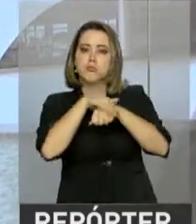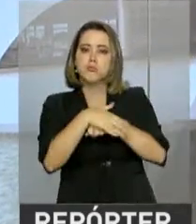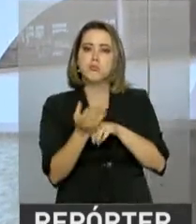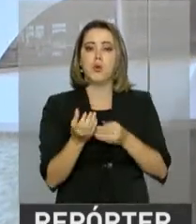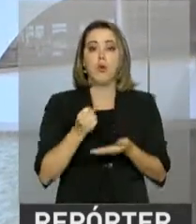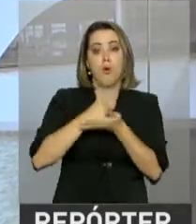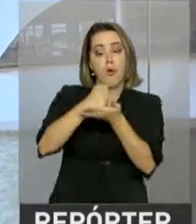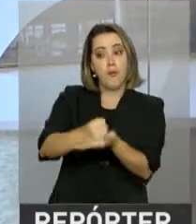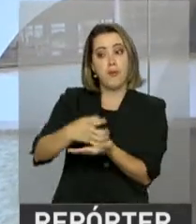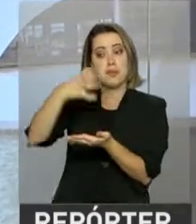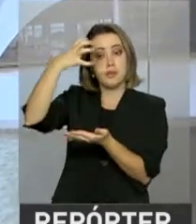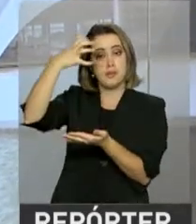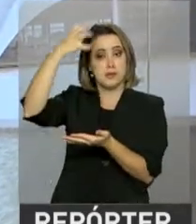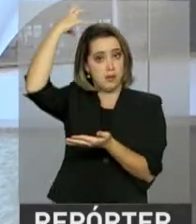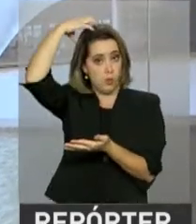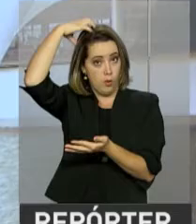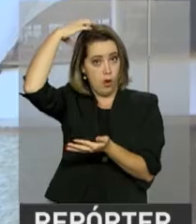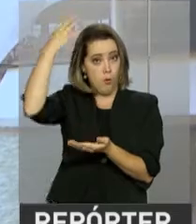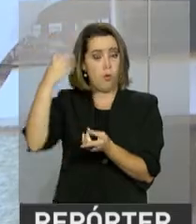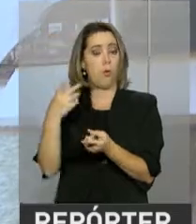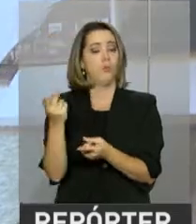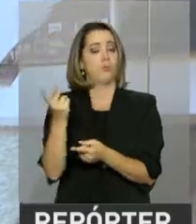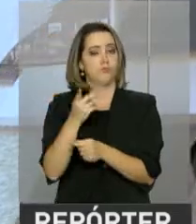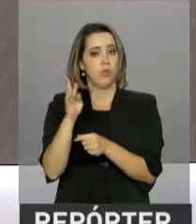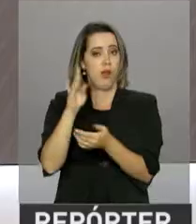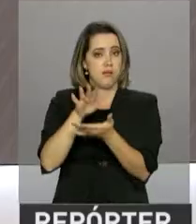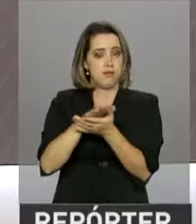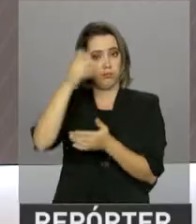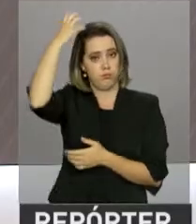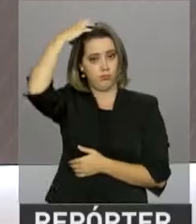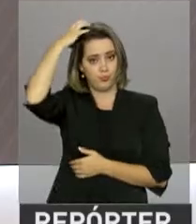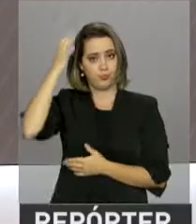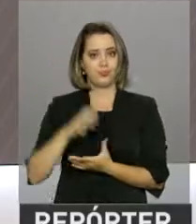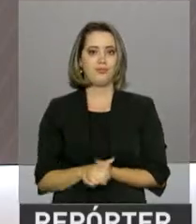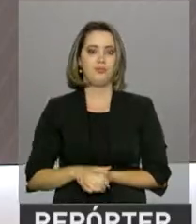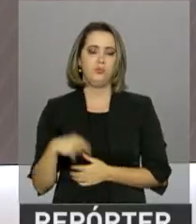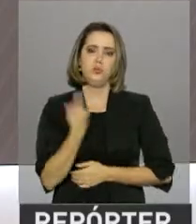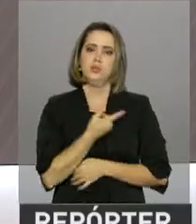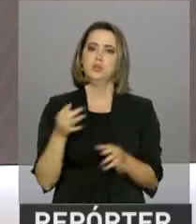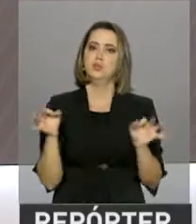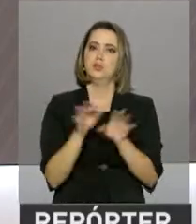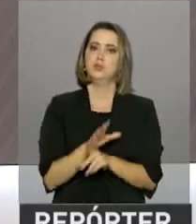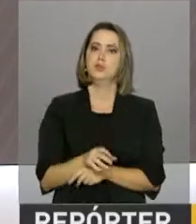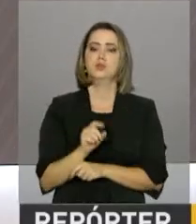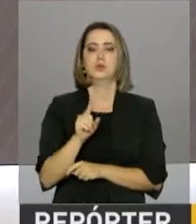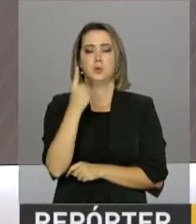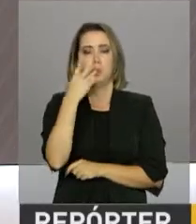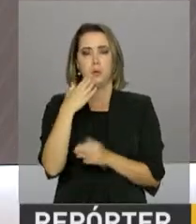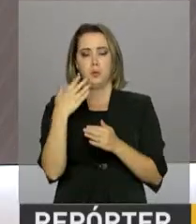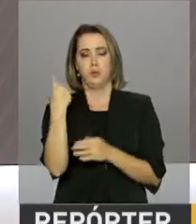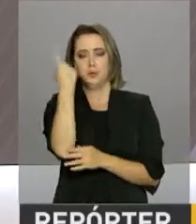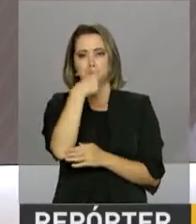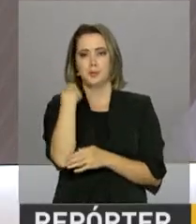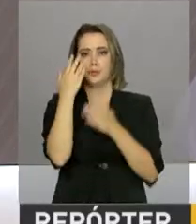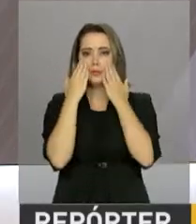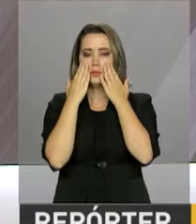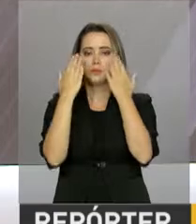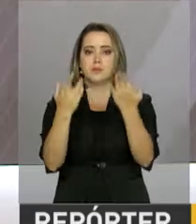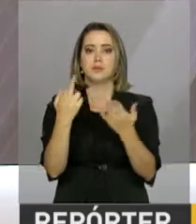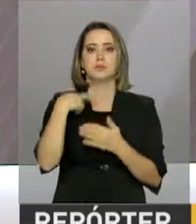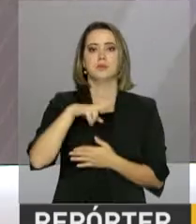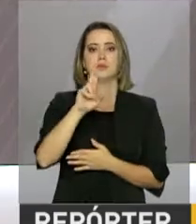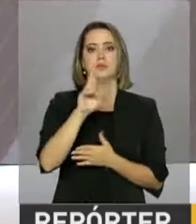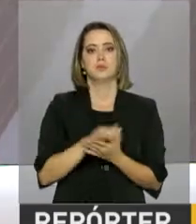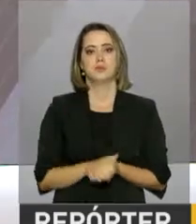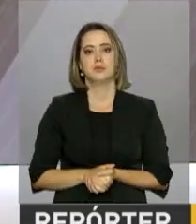ao rei carlos i ea rainha silvia da suécia a gente fica por aqui voltamos daqui a uma hora na próxima edição do repórter